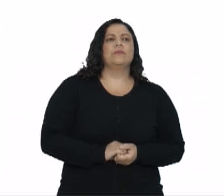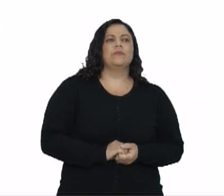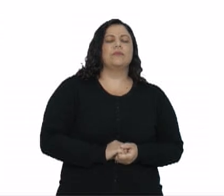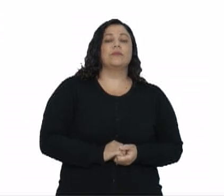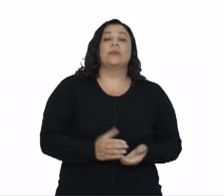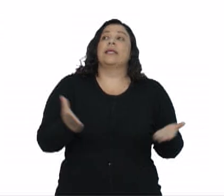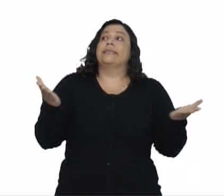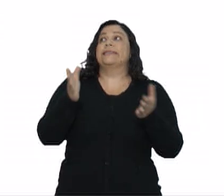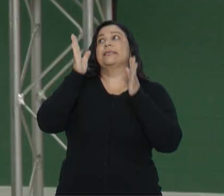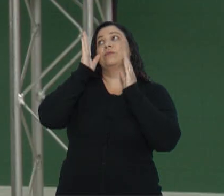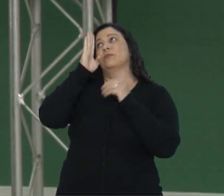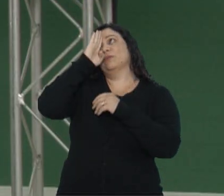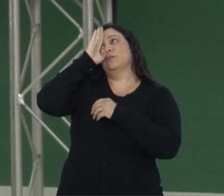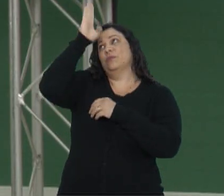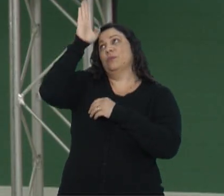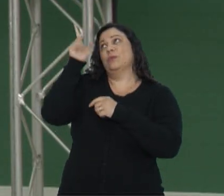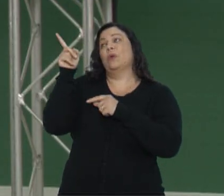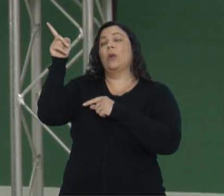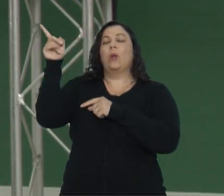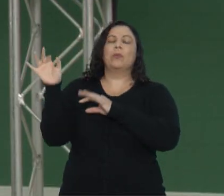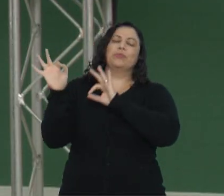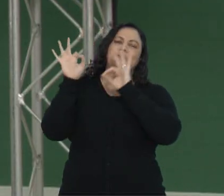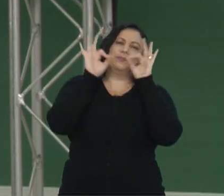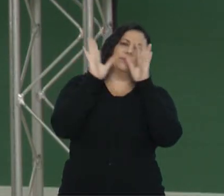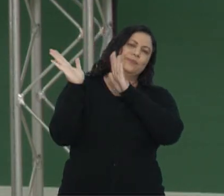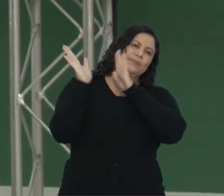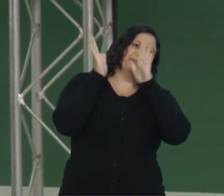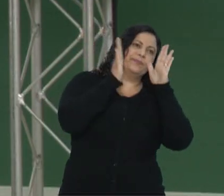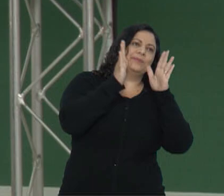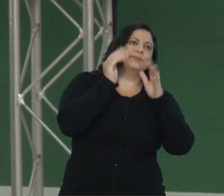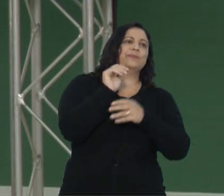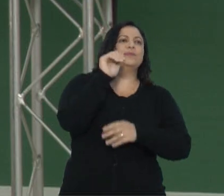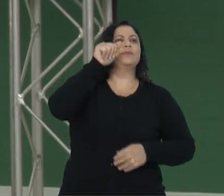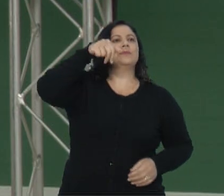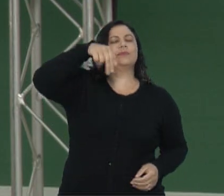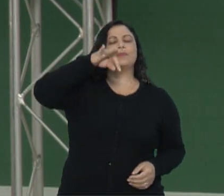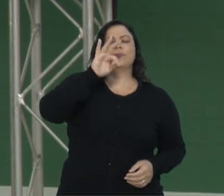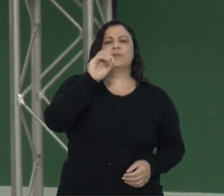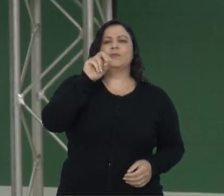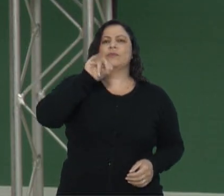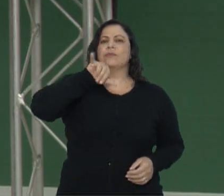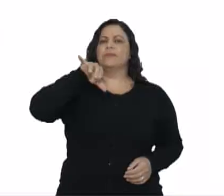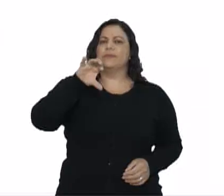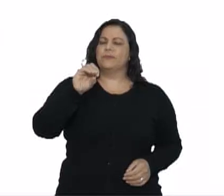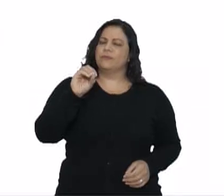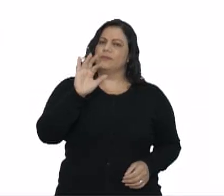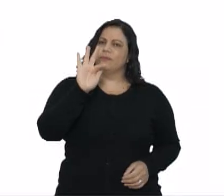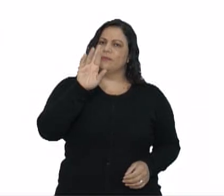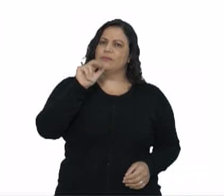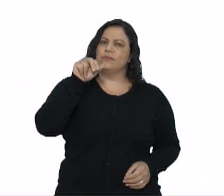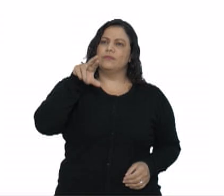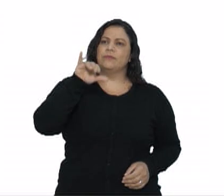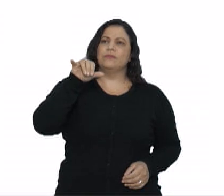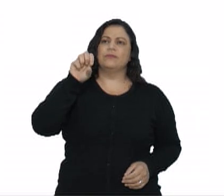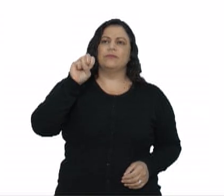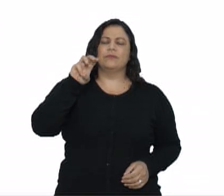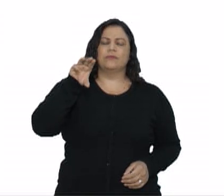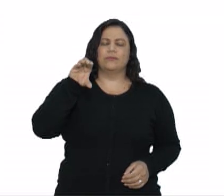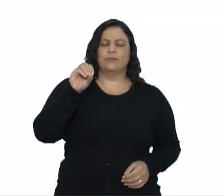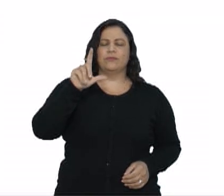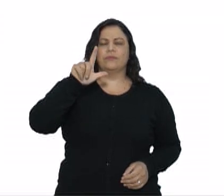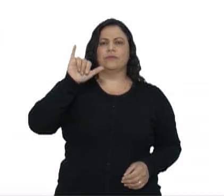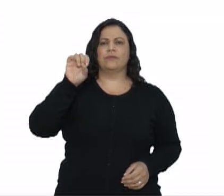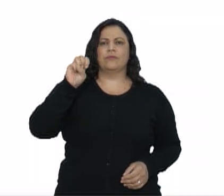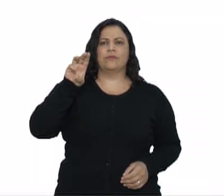Chegamos nele, pessoal, aleijadinho, Antônio Francisco Lisboa, 1730 ou 1738